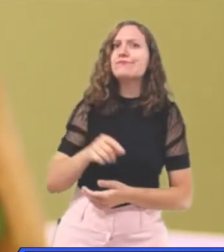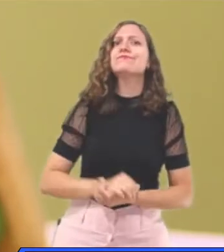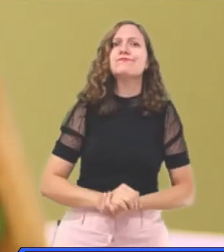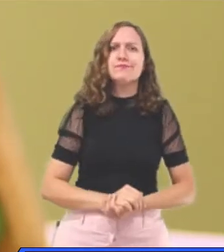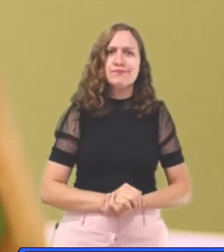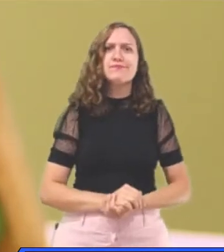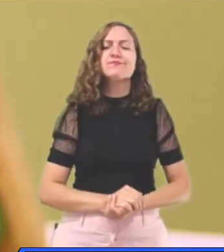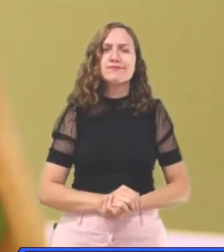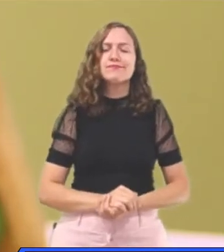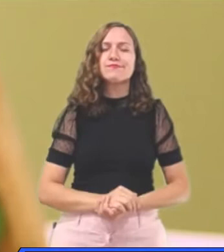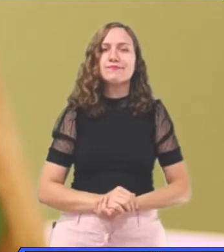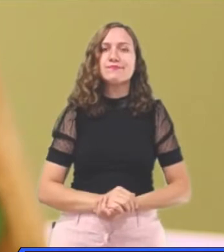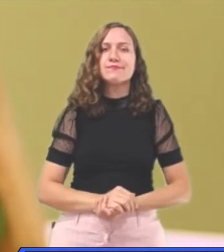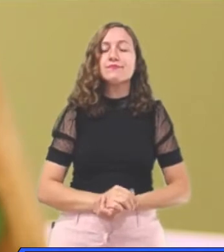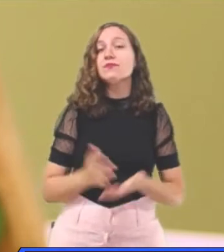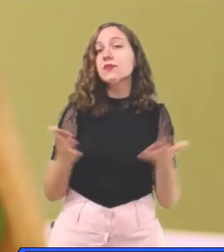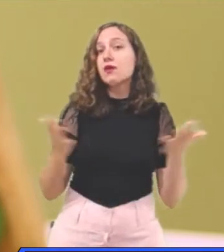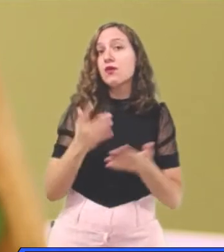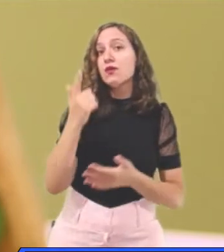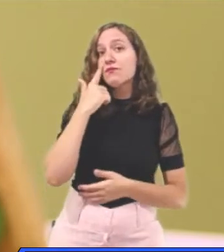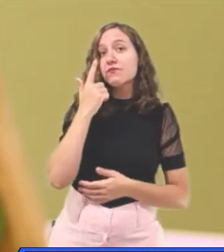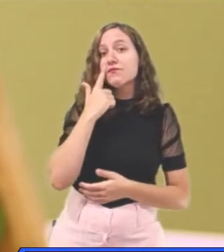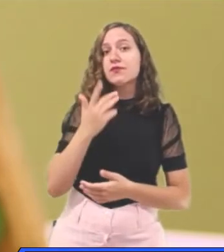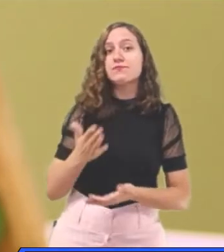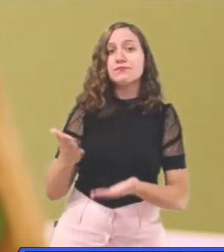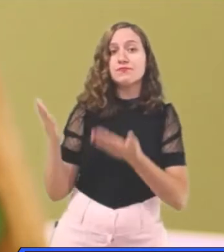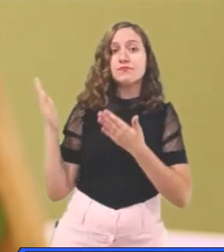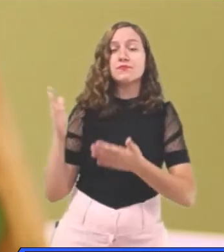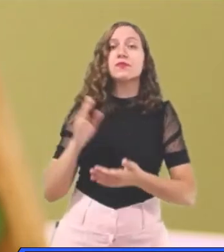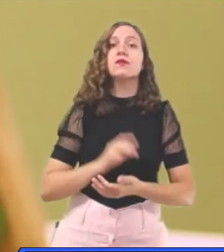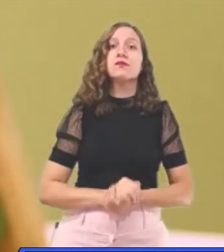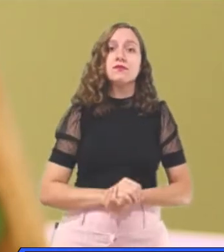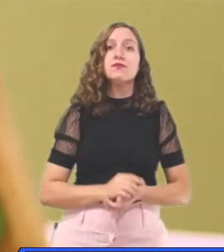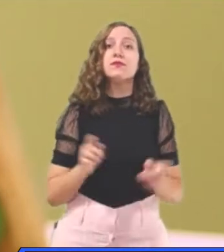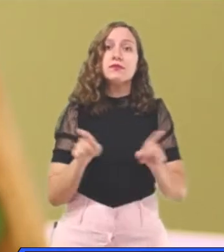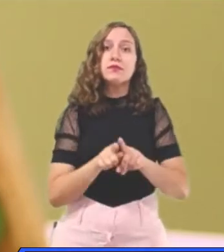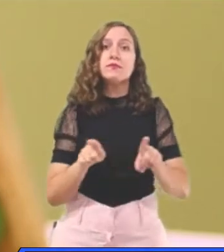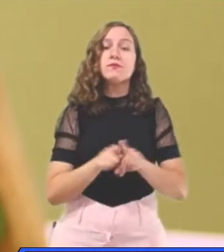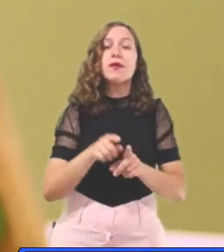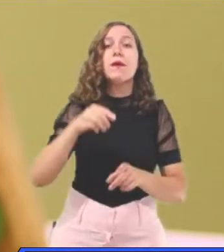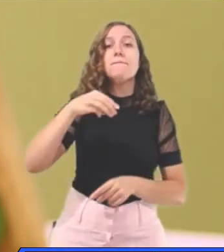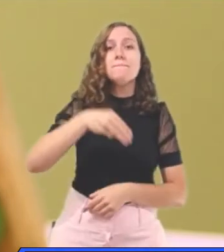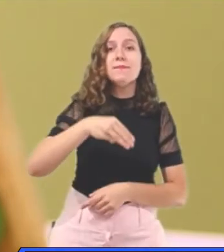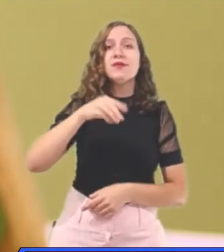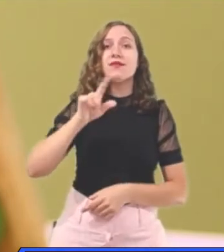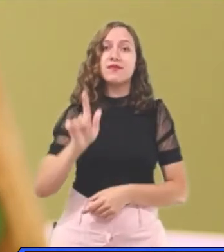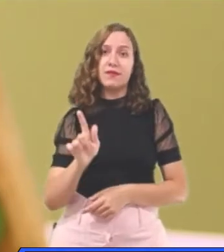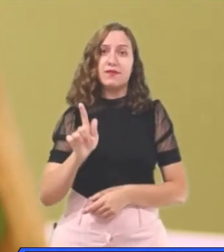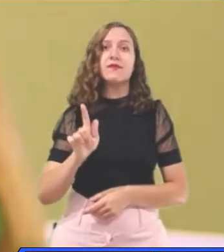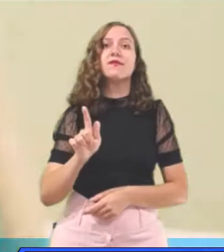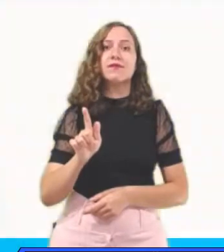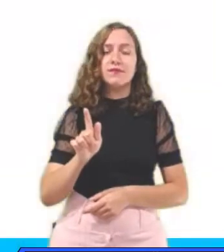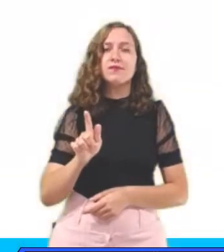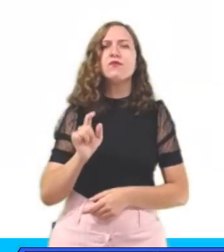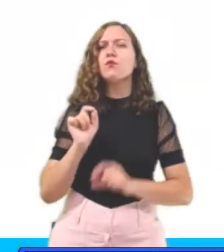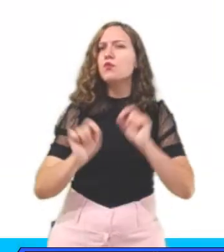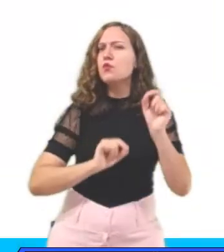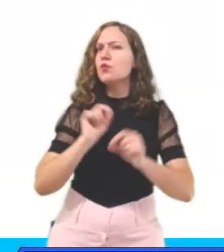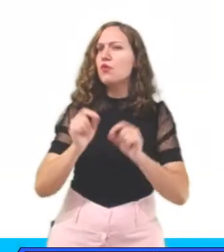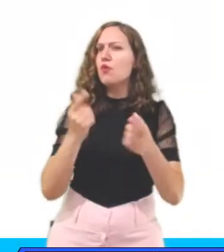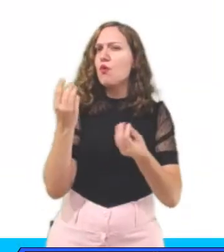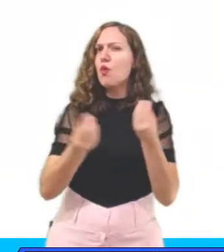lebre. Agora temos aqui o quilograma e temos a miligrama. Onde que eu encontro